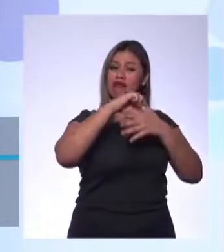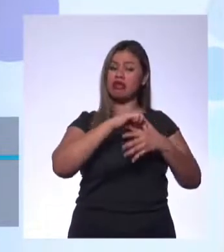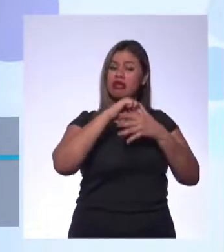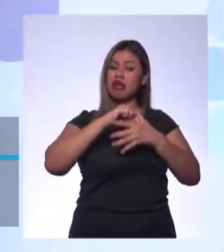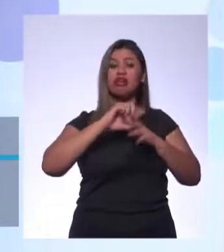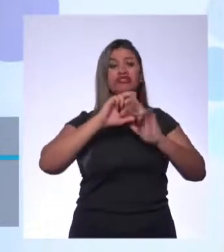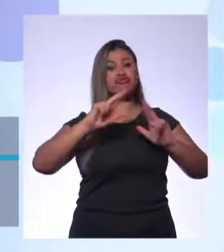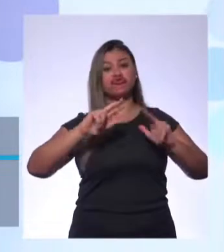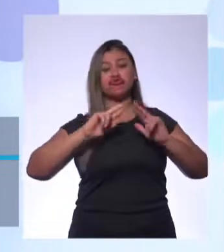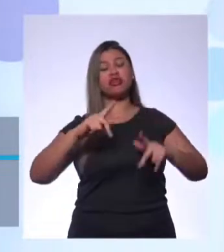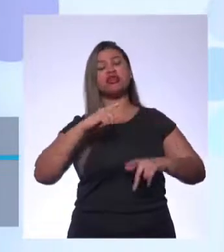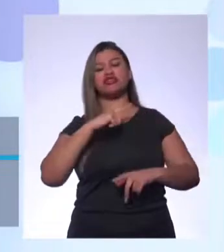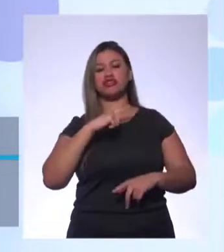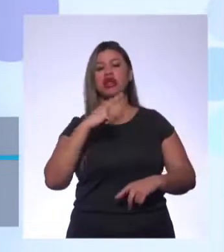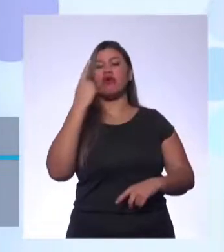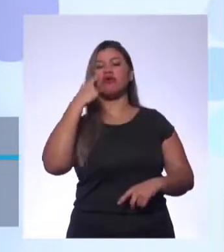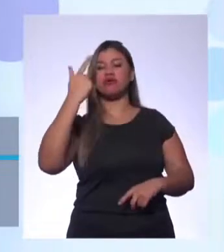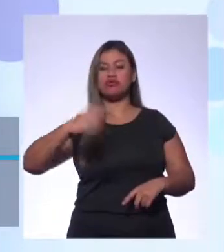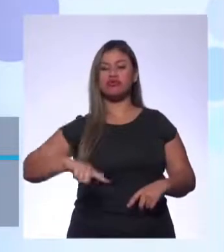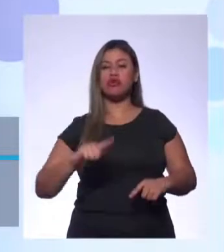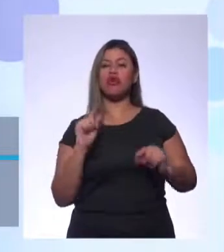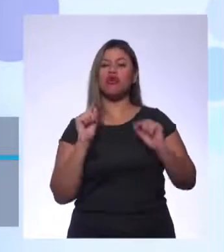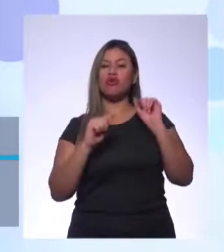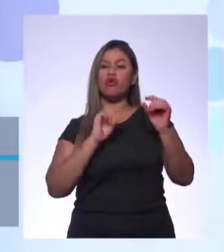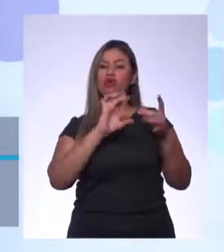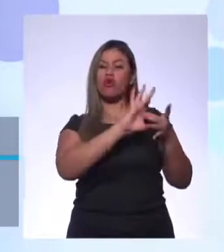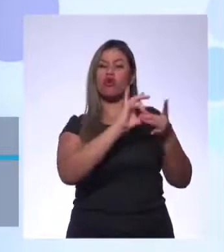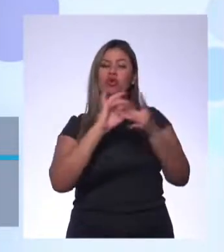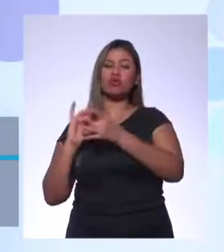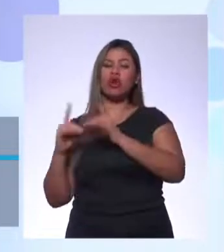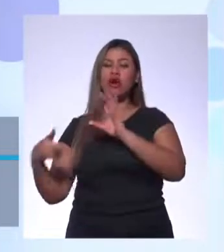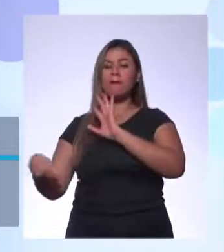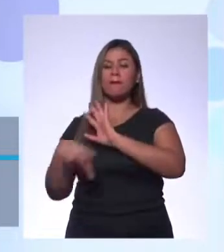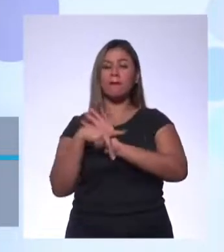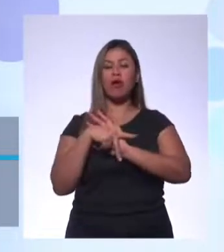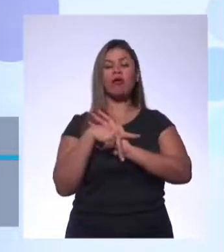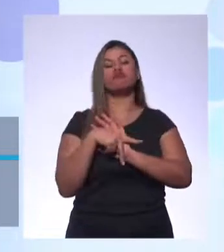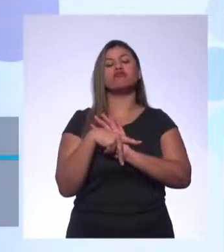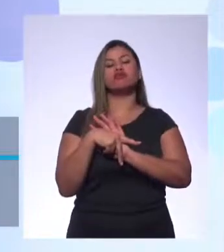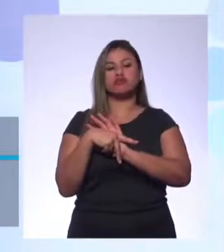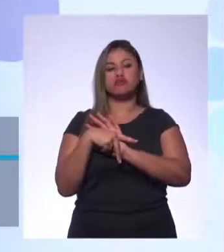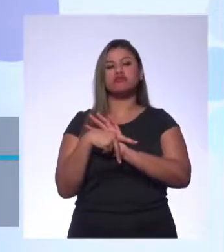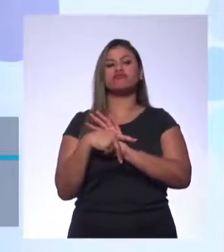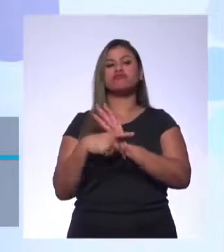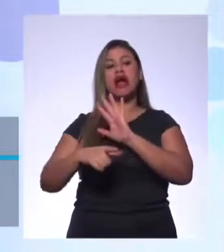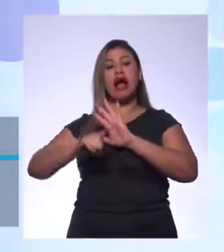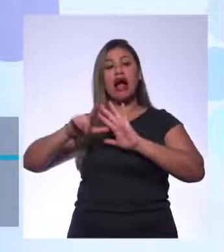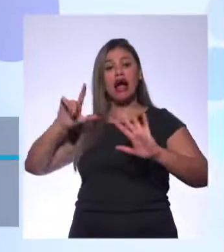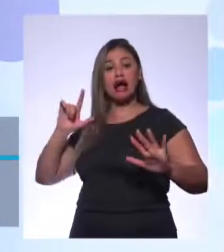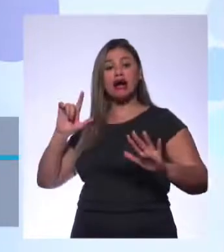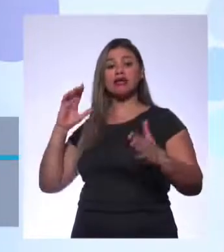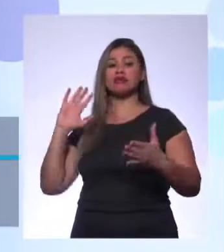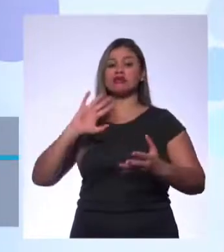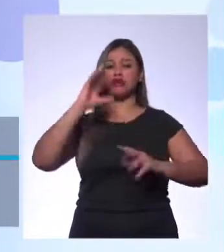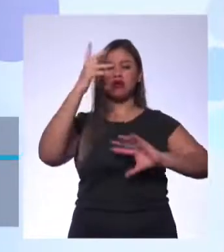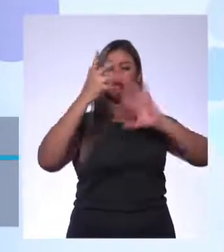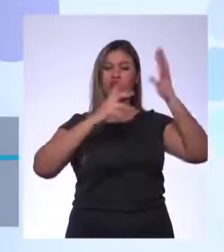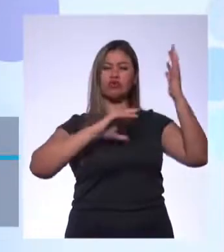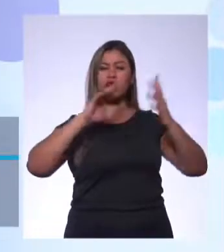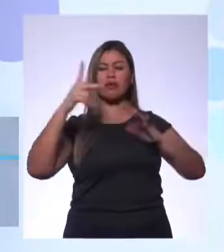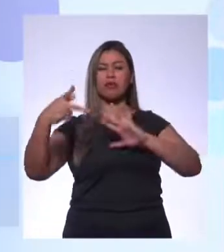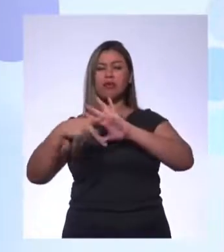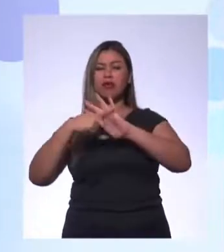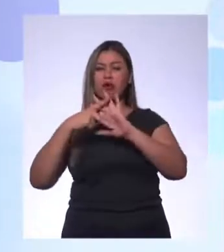totalmente diferente. Vamos dar uma olhadinha, então, no contexto, nos antecedentes aí que rondaram esse ambiente